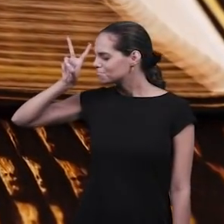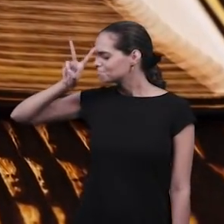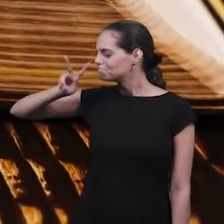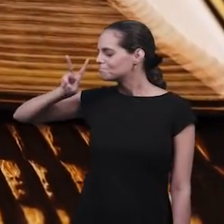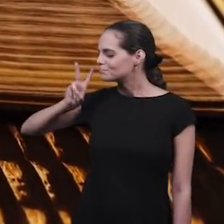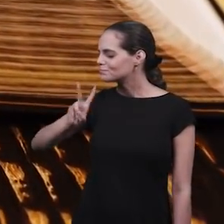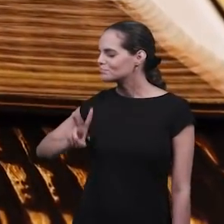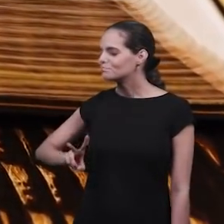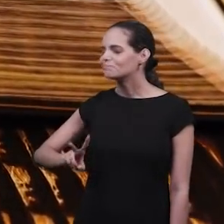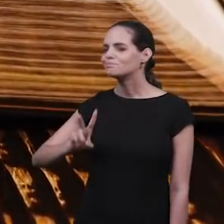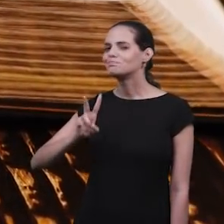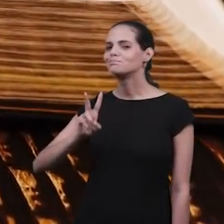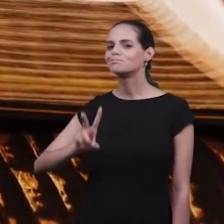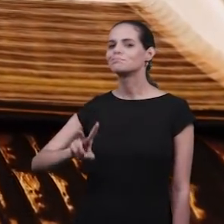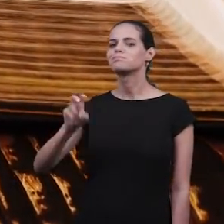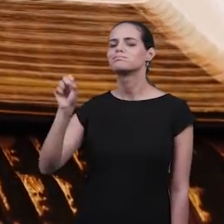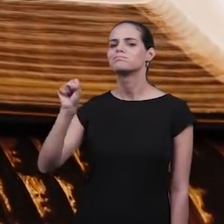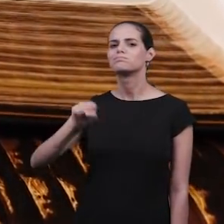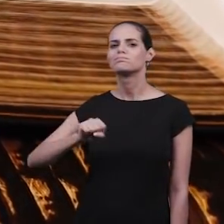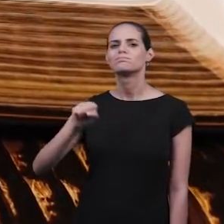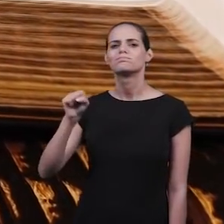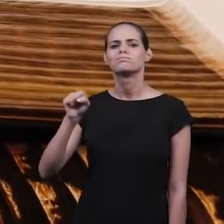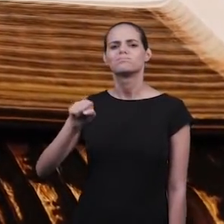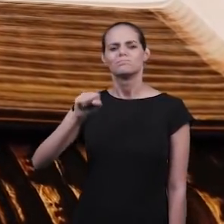Sempre vou lembrar